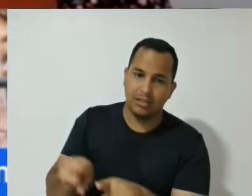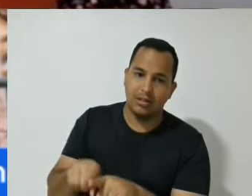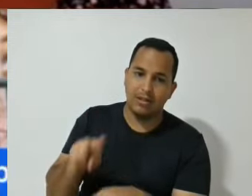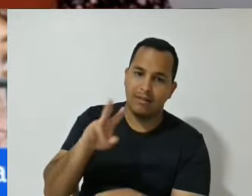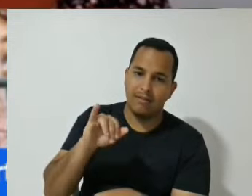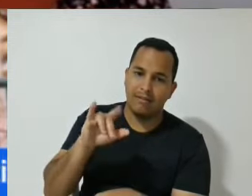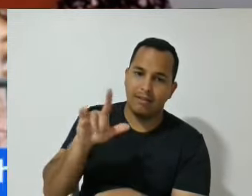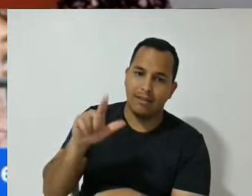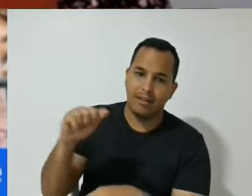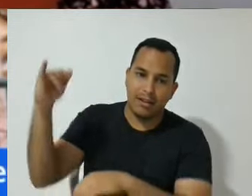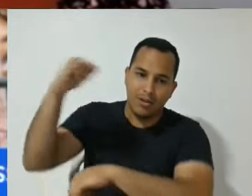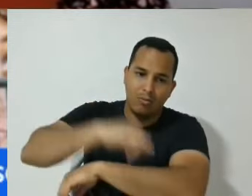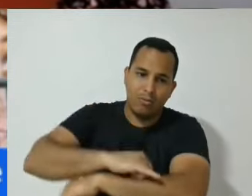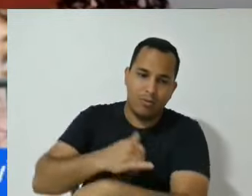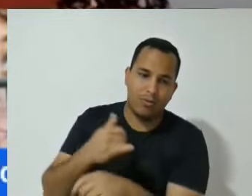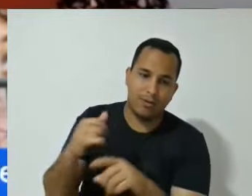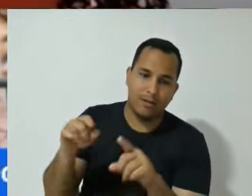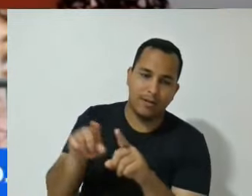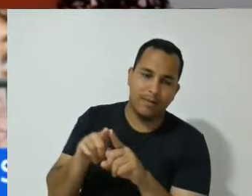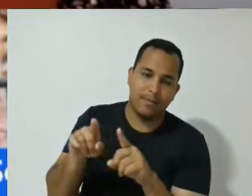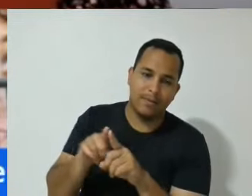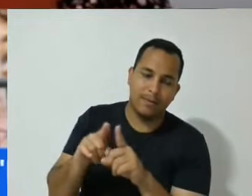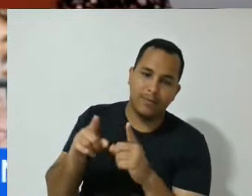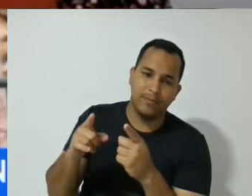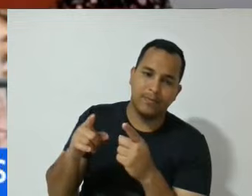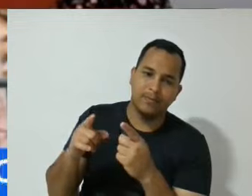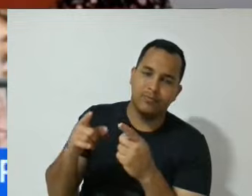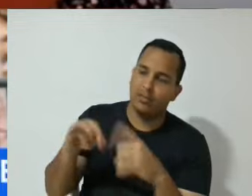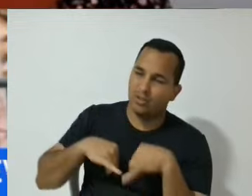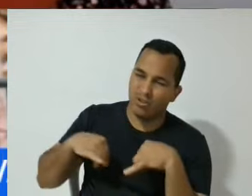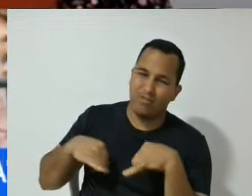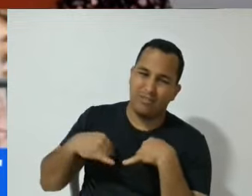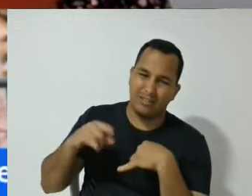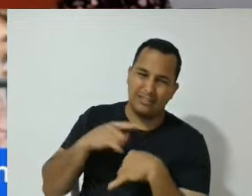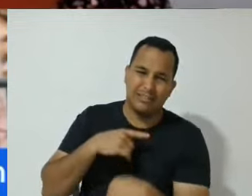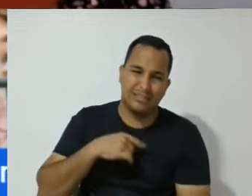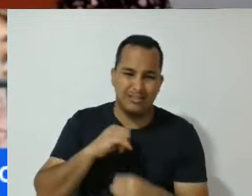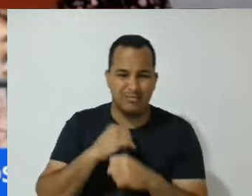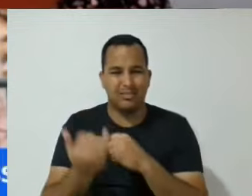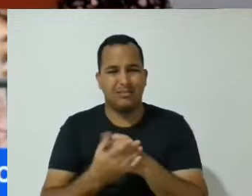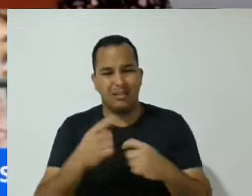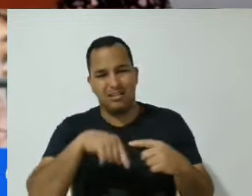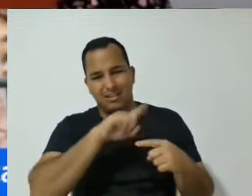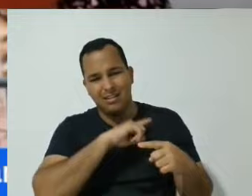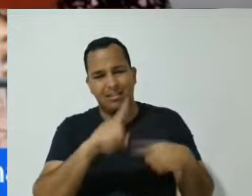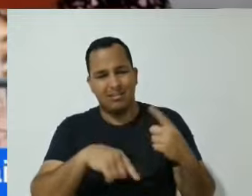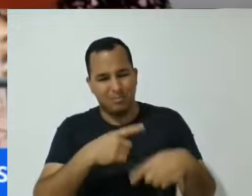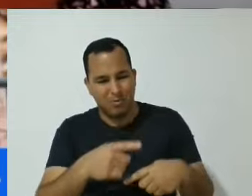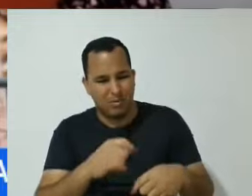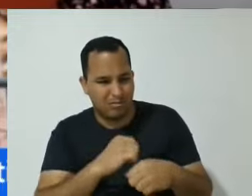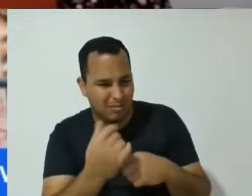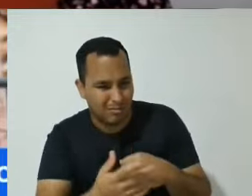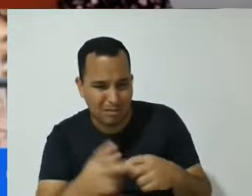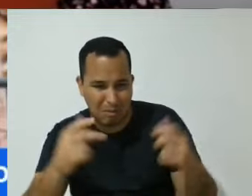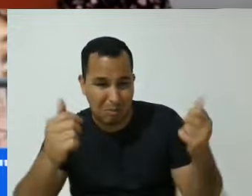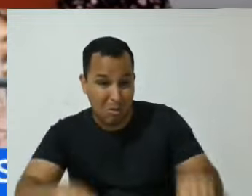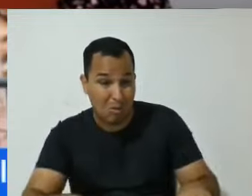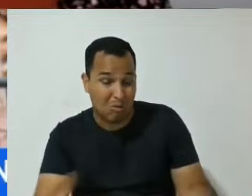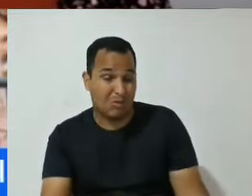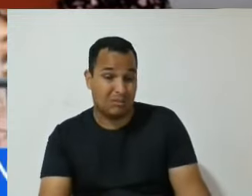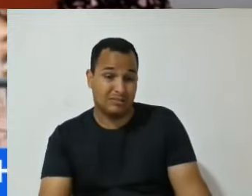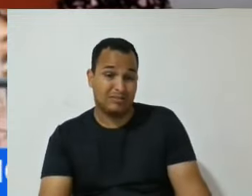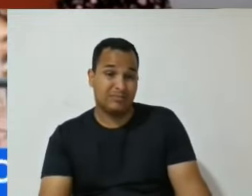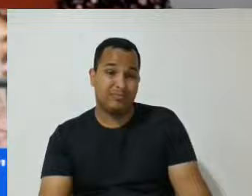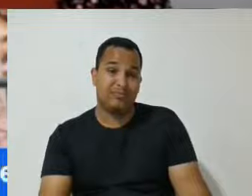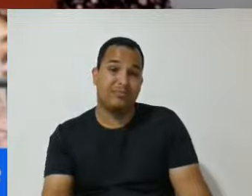gente, estava sofrendo, né? Antes da pandemia, depois da pandemia piorou. Então, assim, era